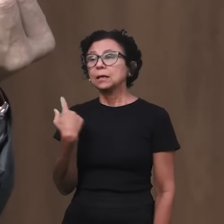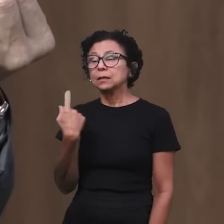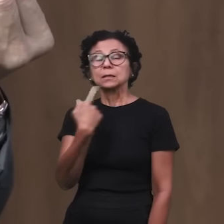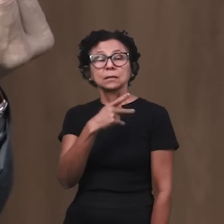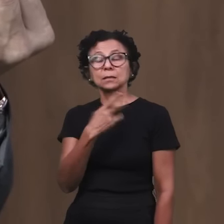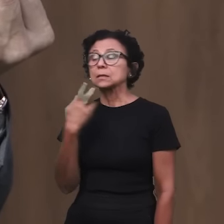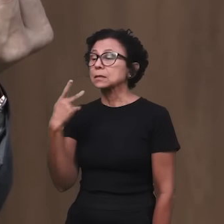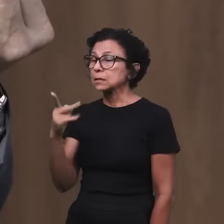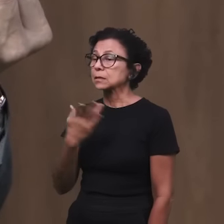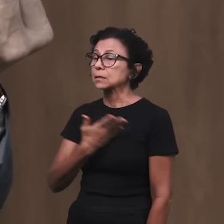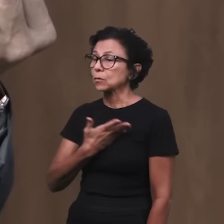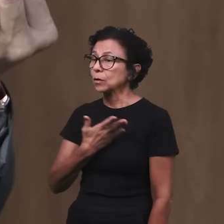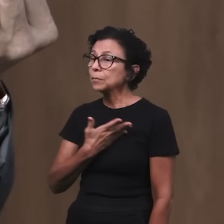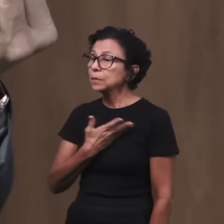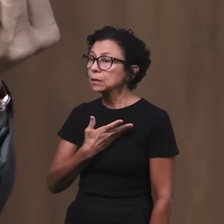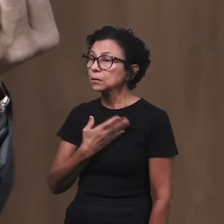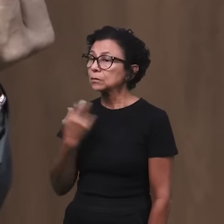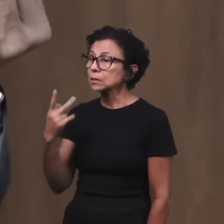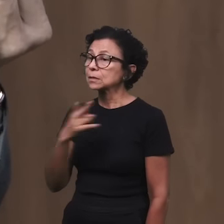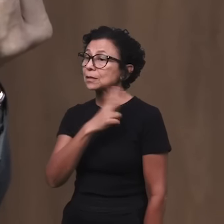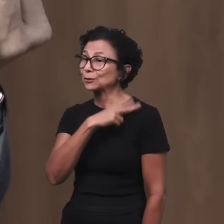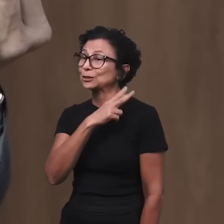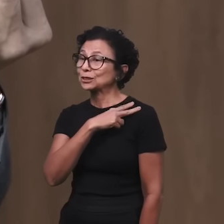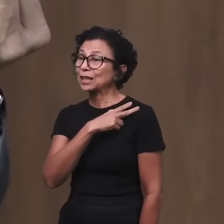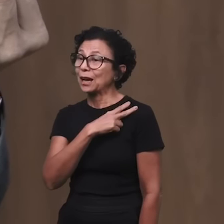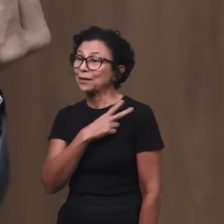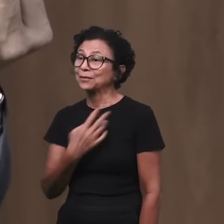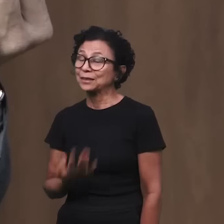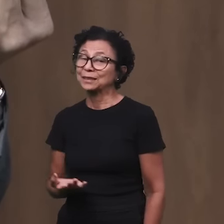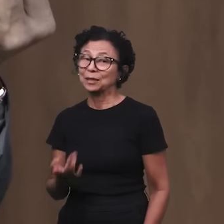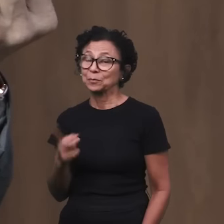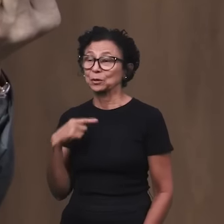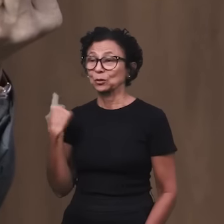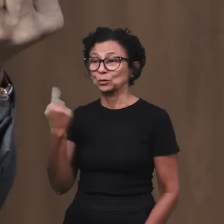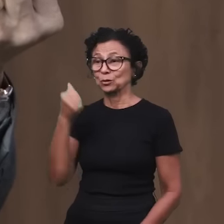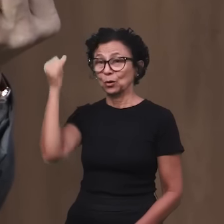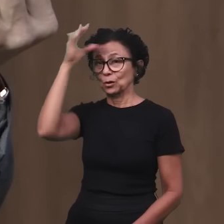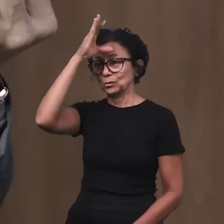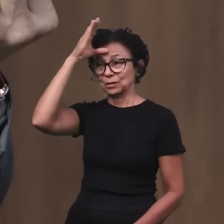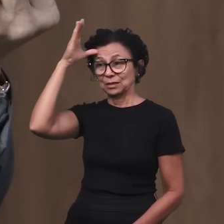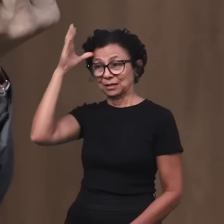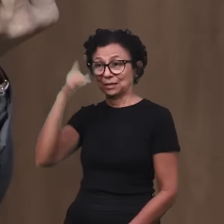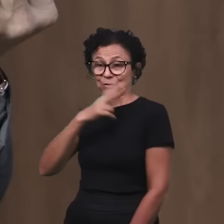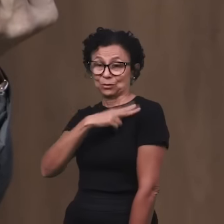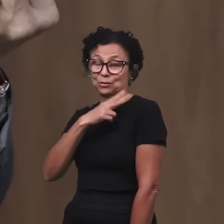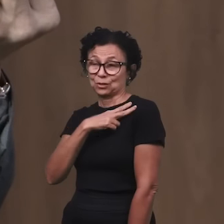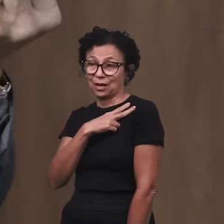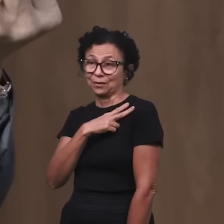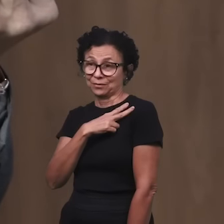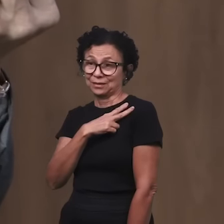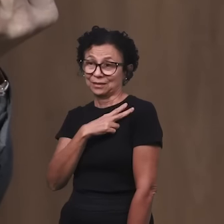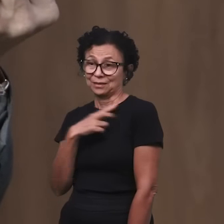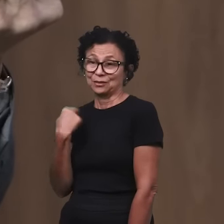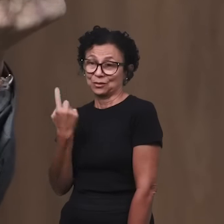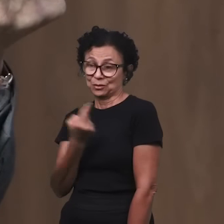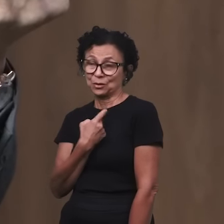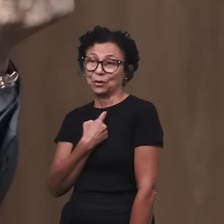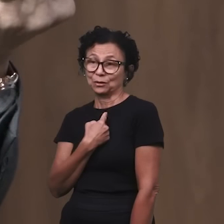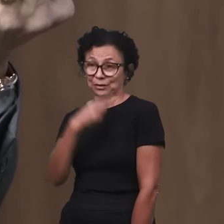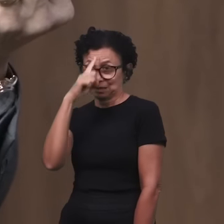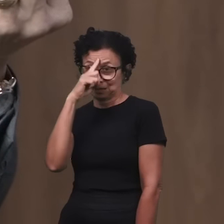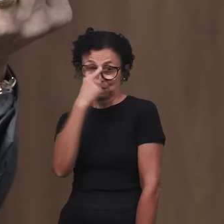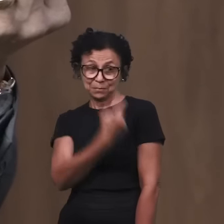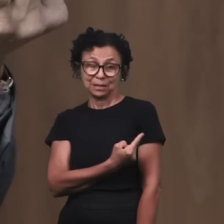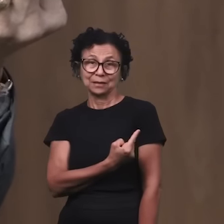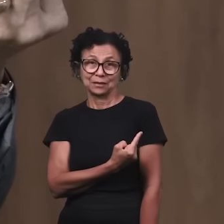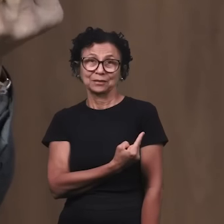amigo. Porque a gente entende que os nossos clientes é que são os nossos patrões. Por isso eles mandam na gente, tá,